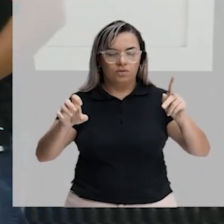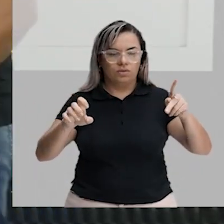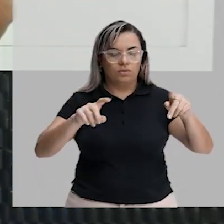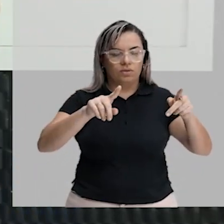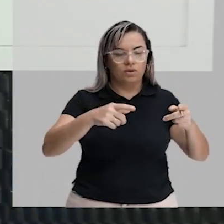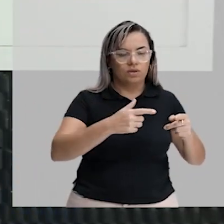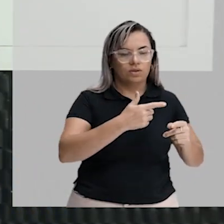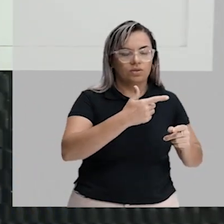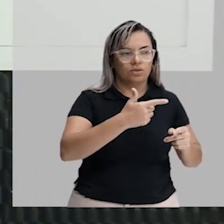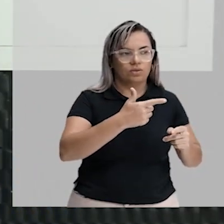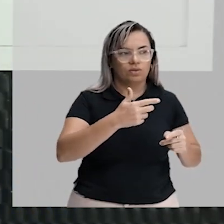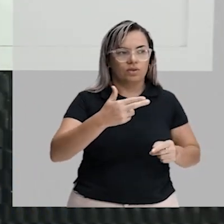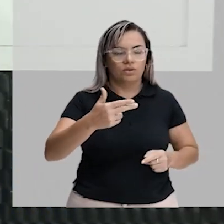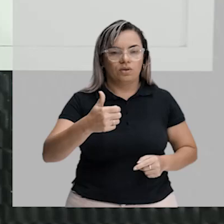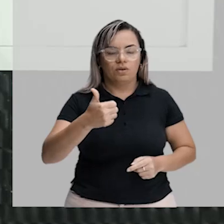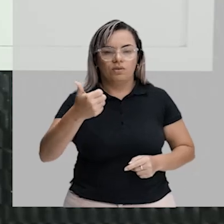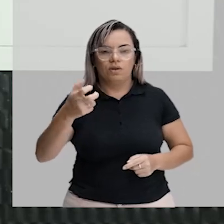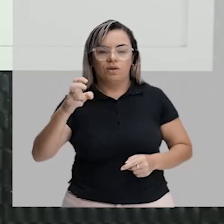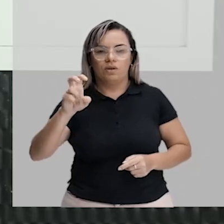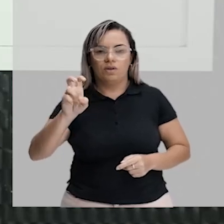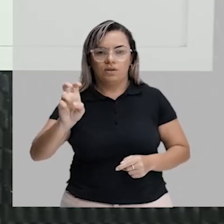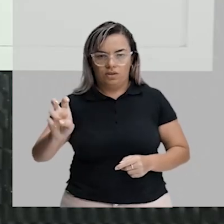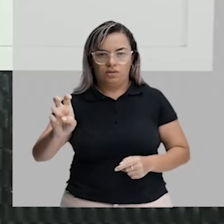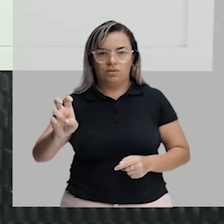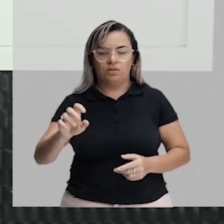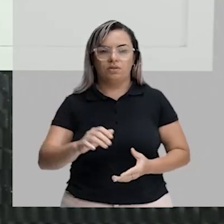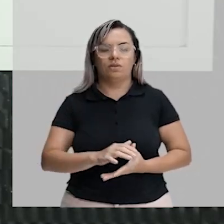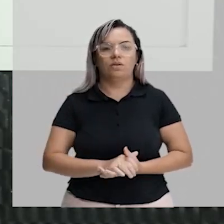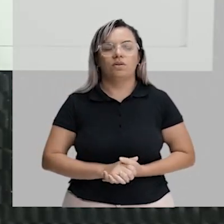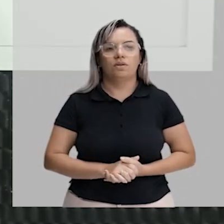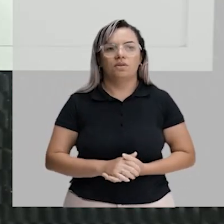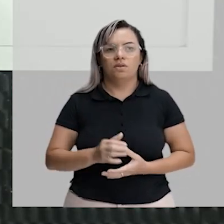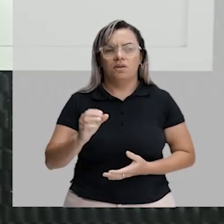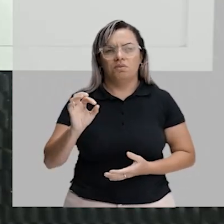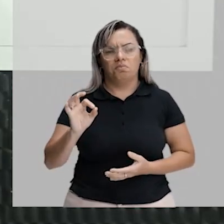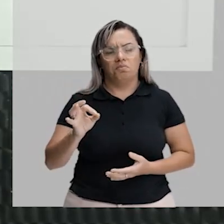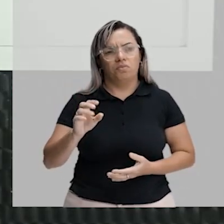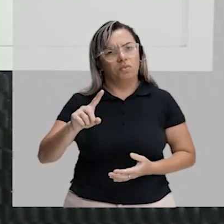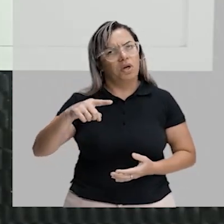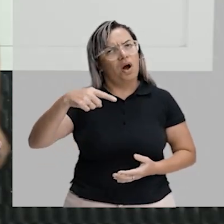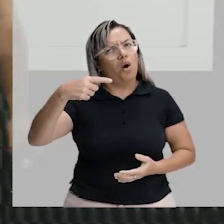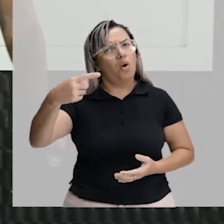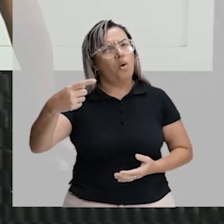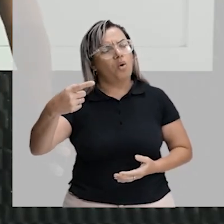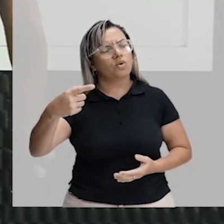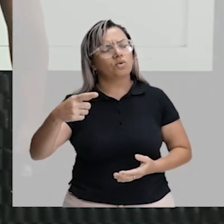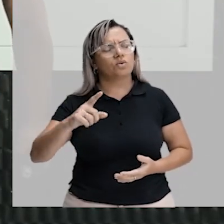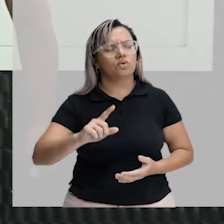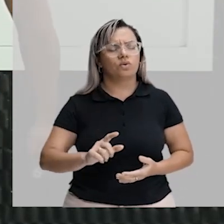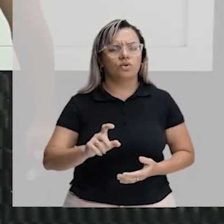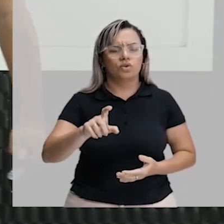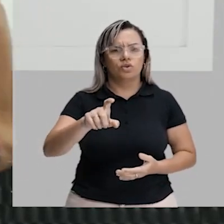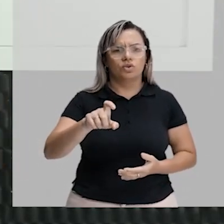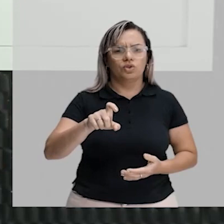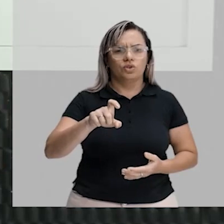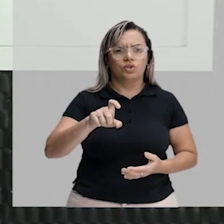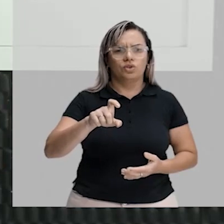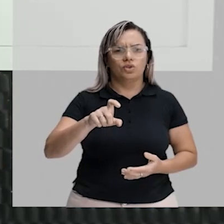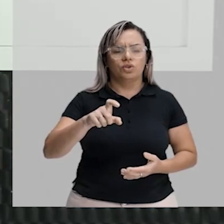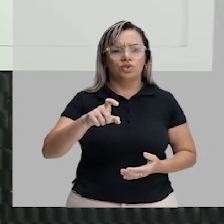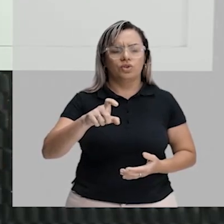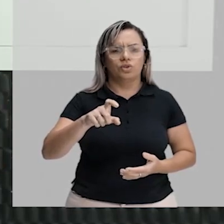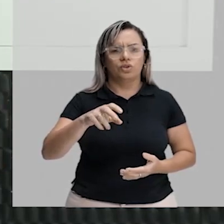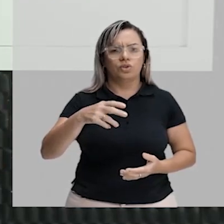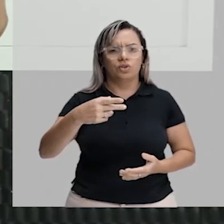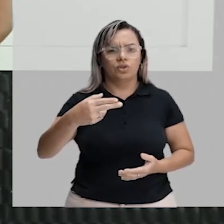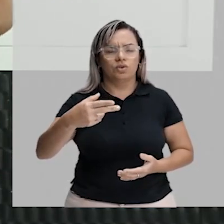aqui é o valor numérico. Certamente, para outro x, pessoal, se eu tiver x igual a 5, se eu tiver